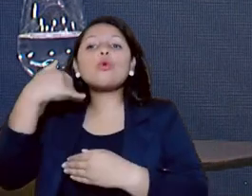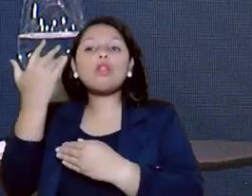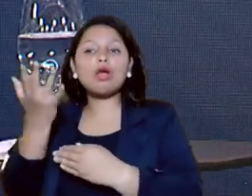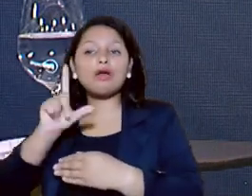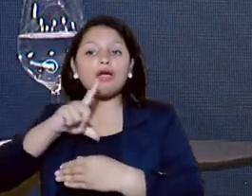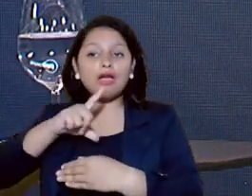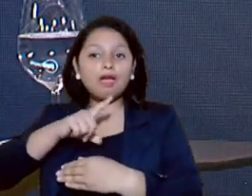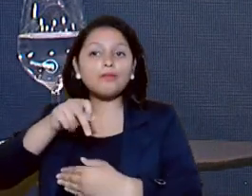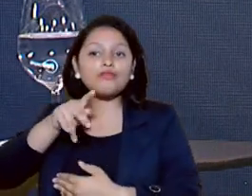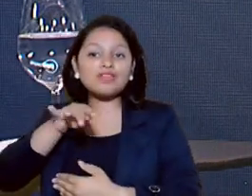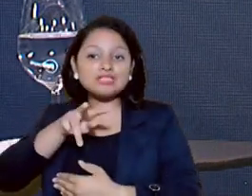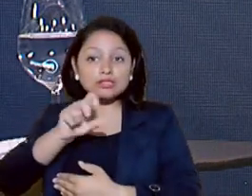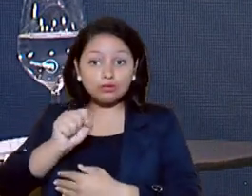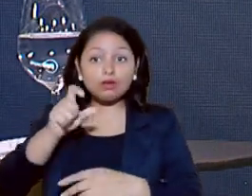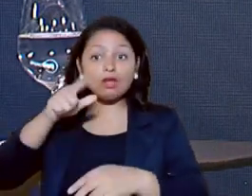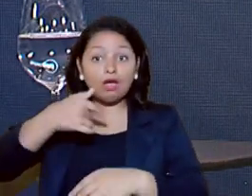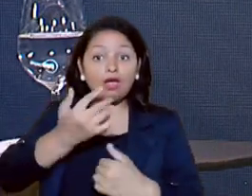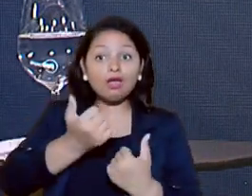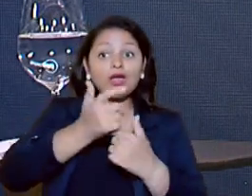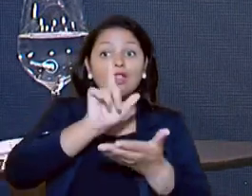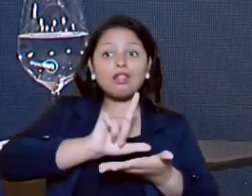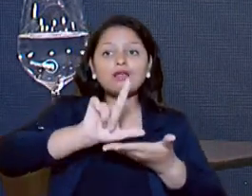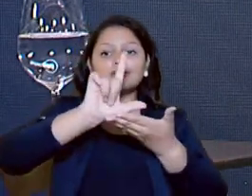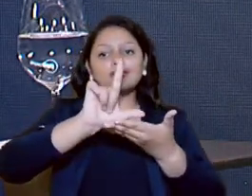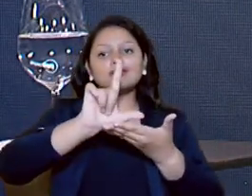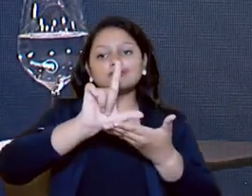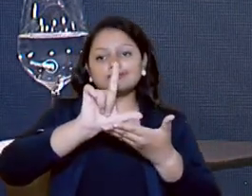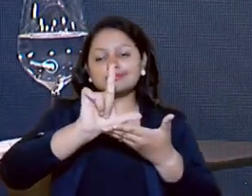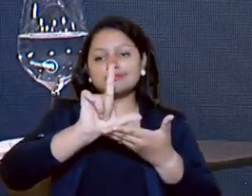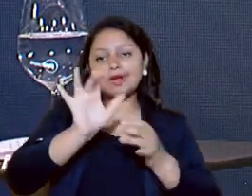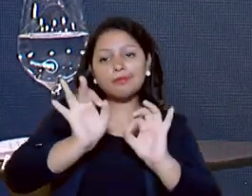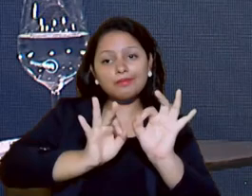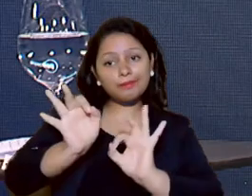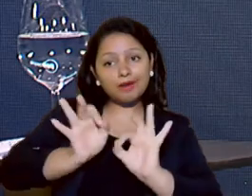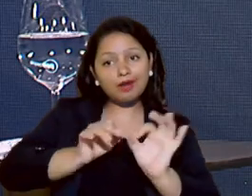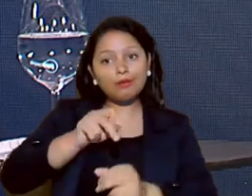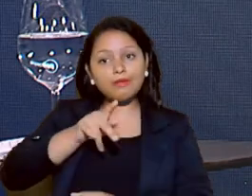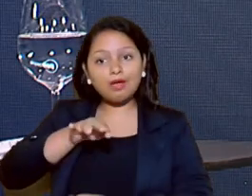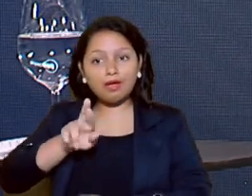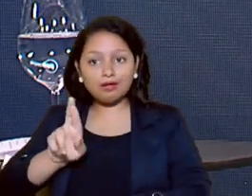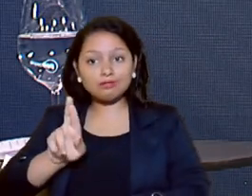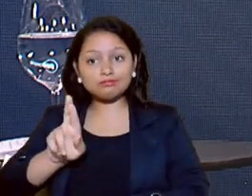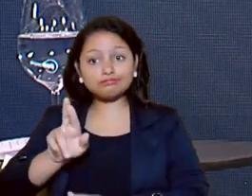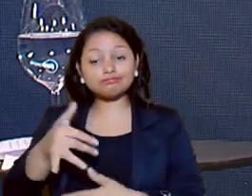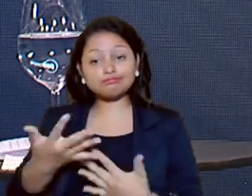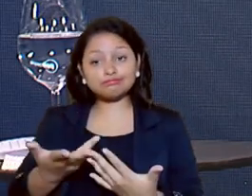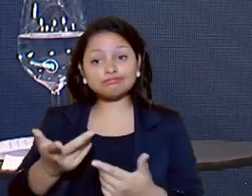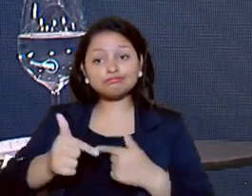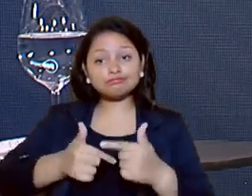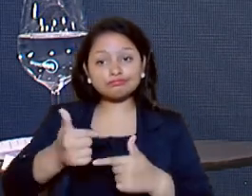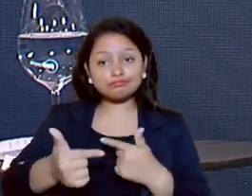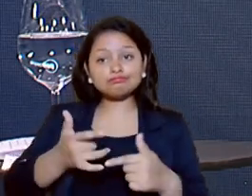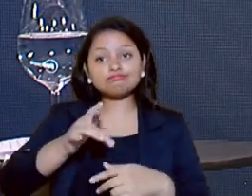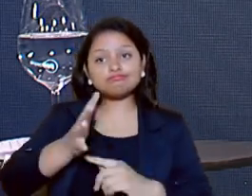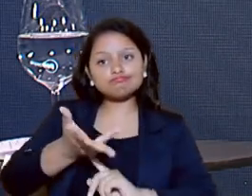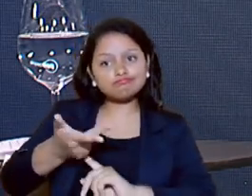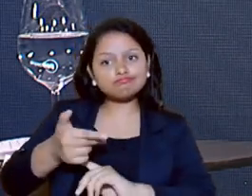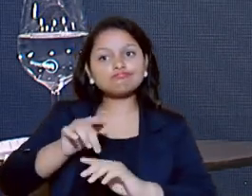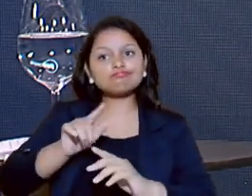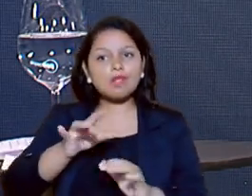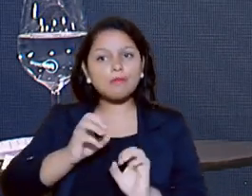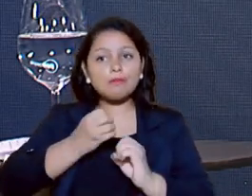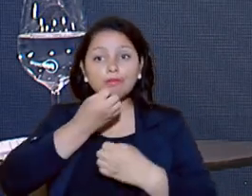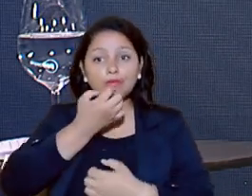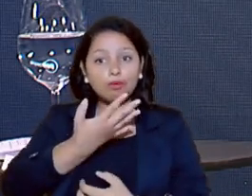pulverização que é dominante para para te permitir dar o crédito então aí a gente trabalha com modelos estatísticos muito sofisticados